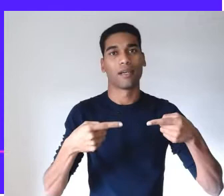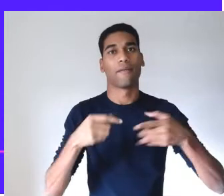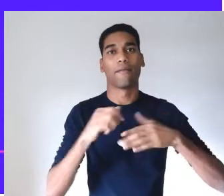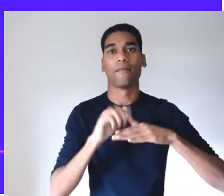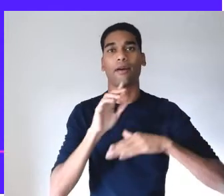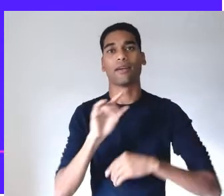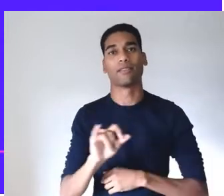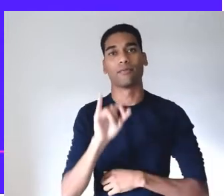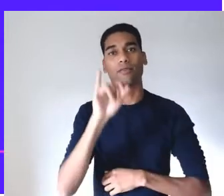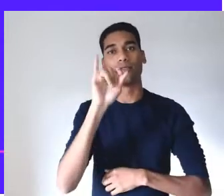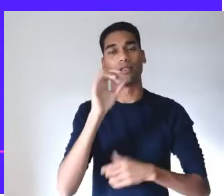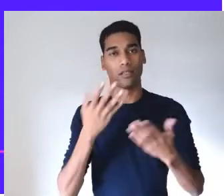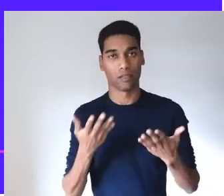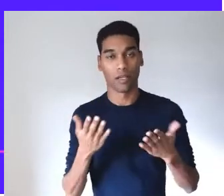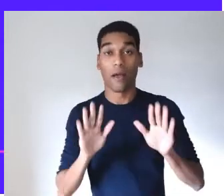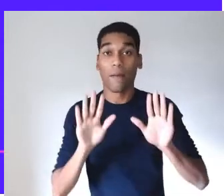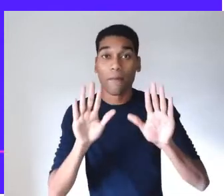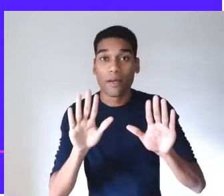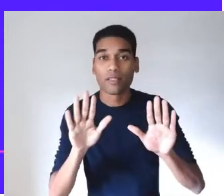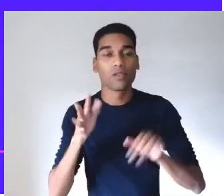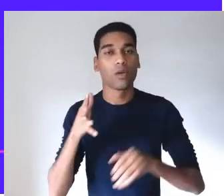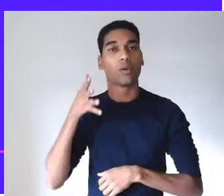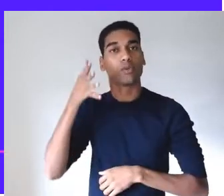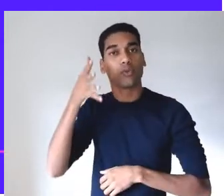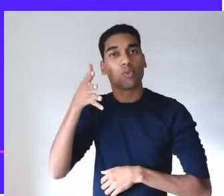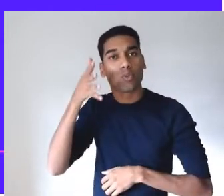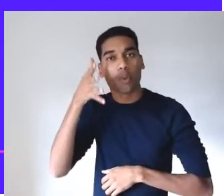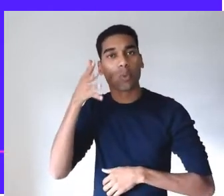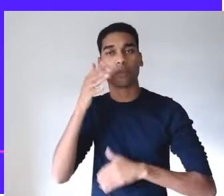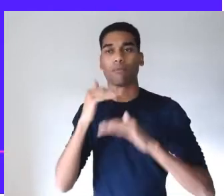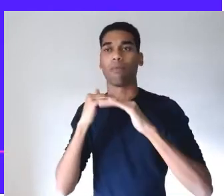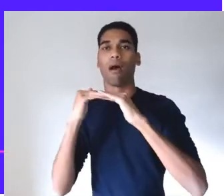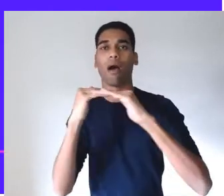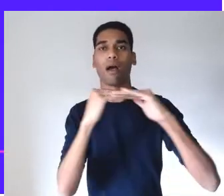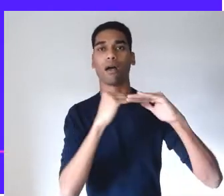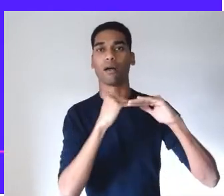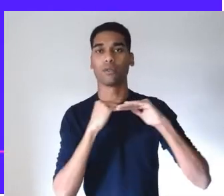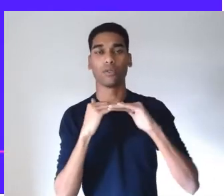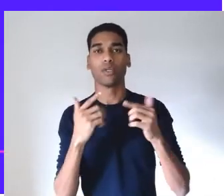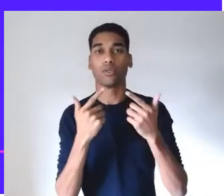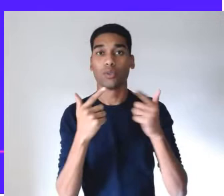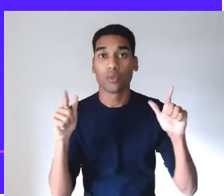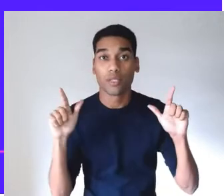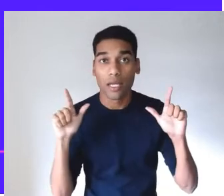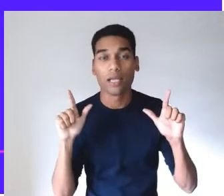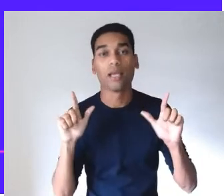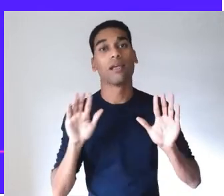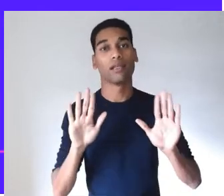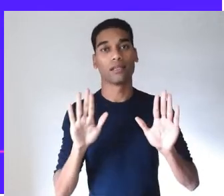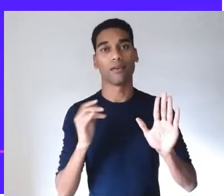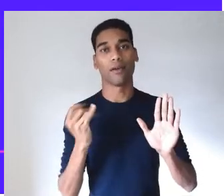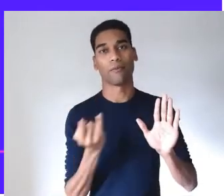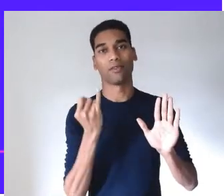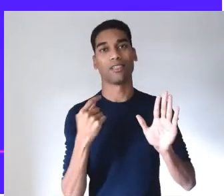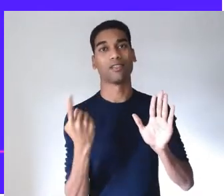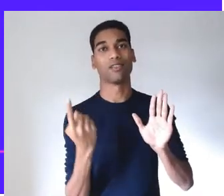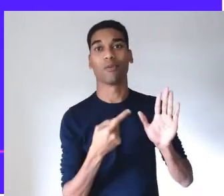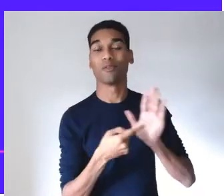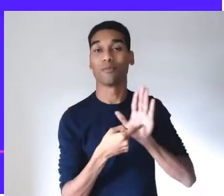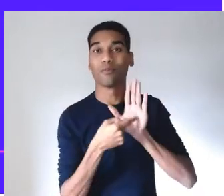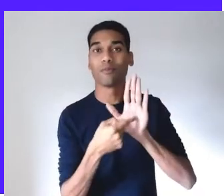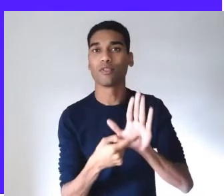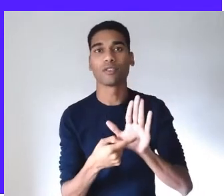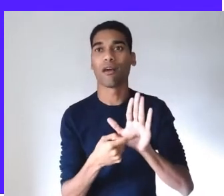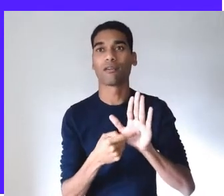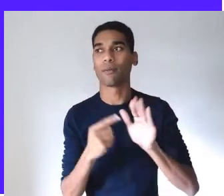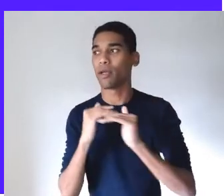da equidade, diariamente a gente tem que mostrar onde essa construção pode acontecer. Então é isso, gente, vamos aí para o